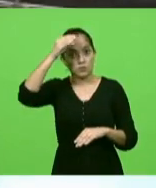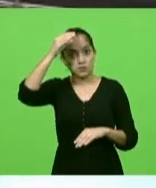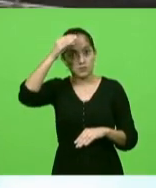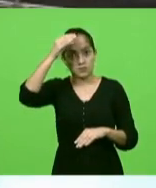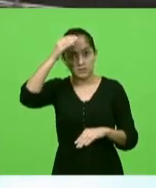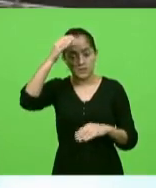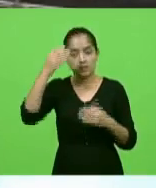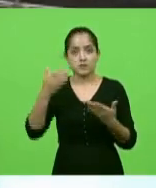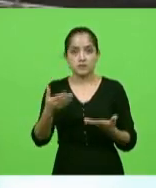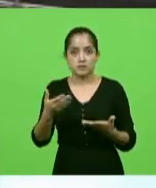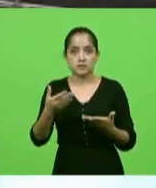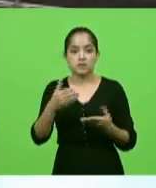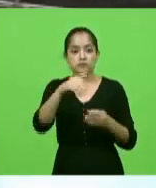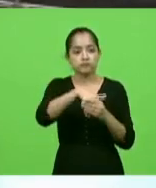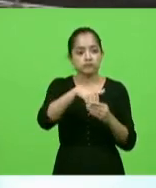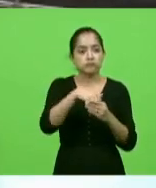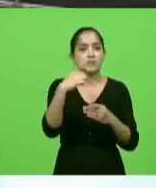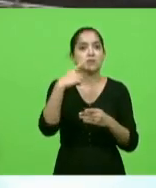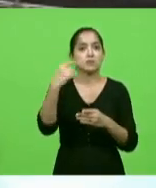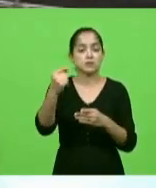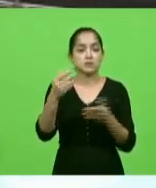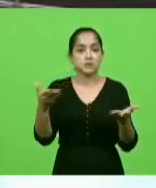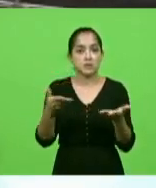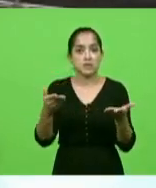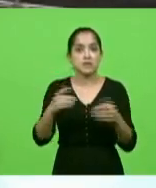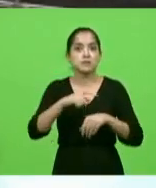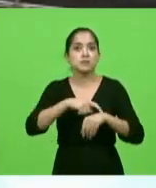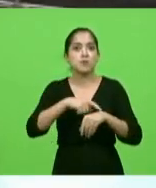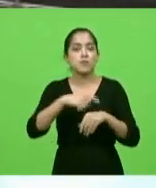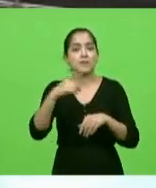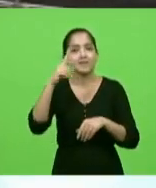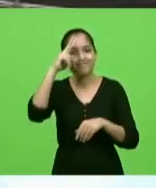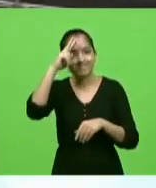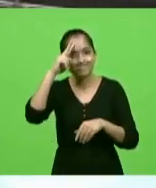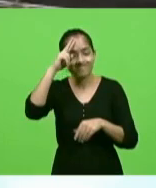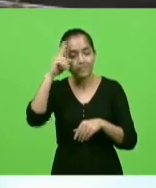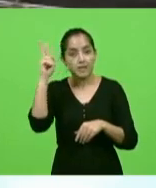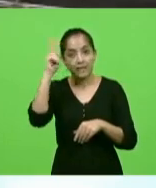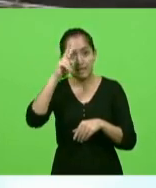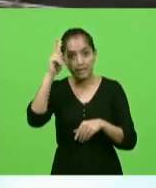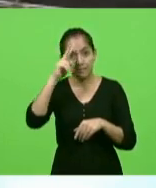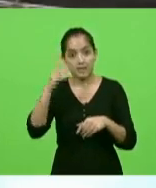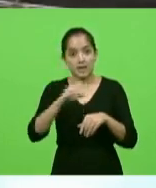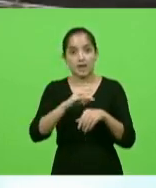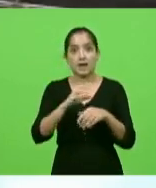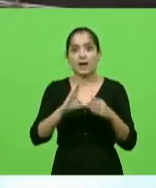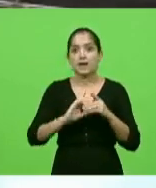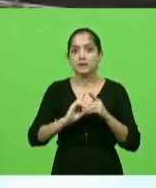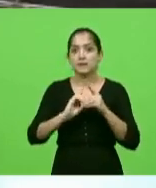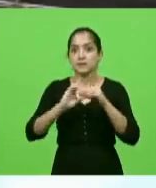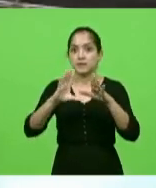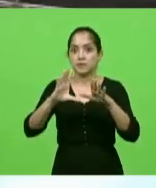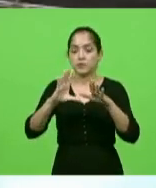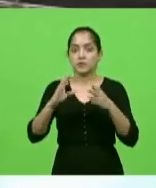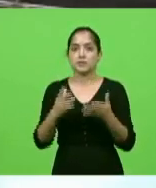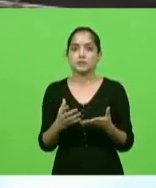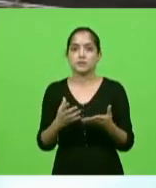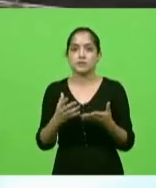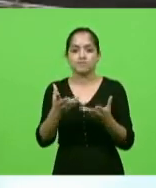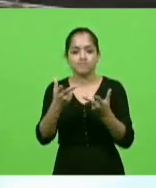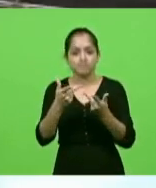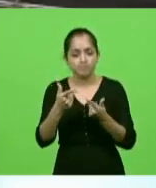é os meus eleitores e nesse momento histórico devo lembrar que nossa democracia salão